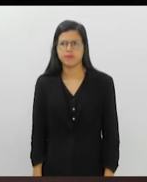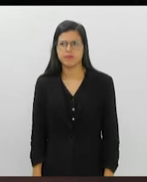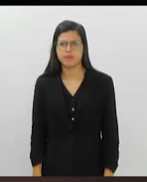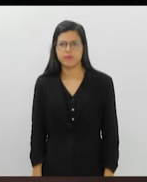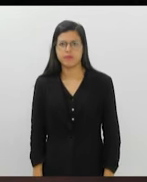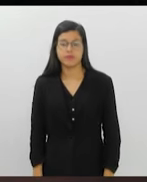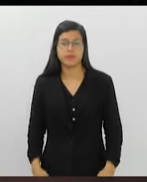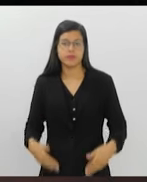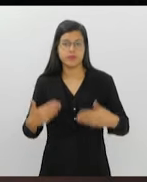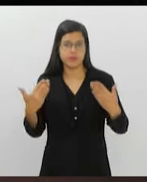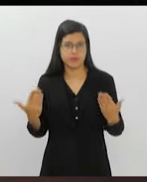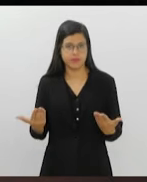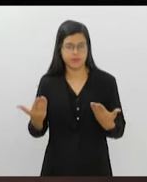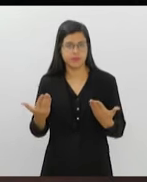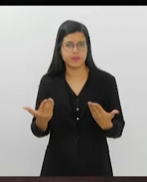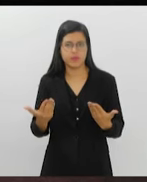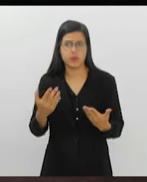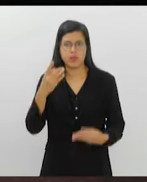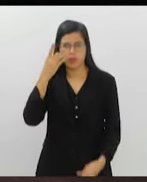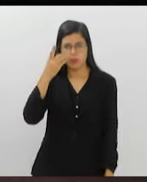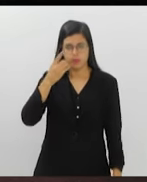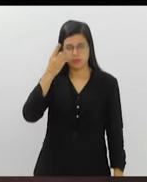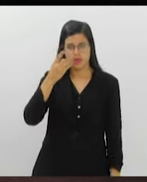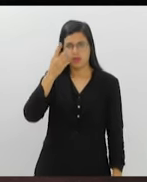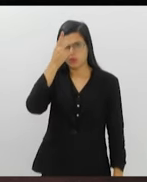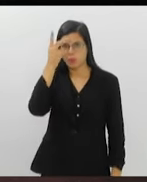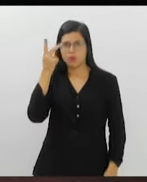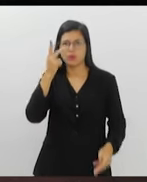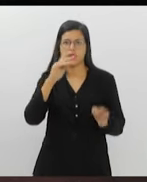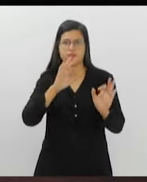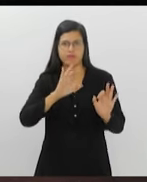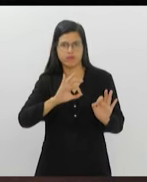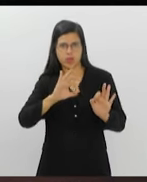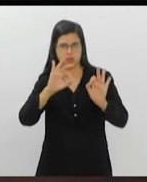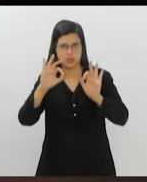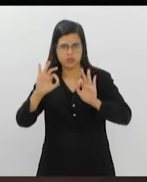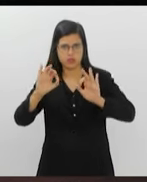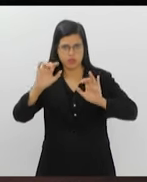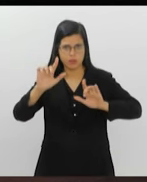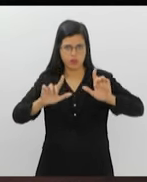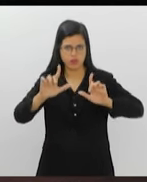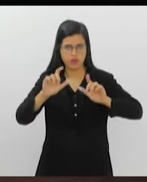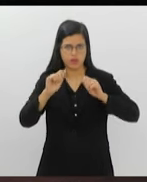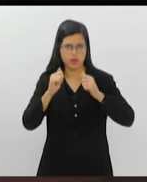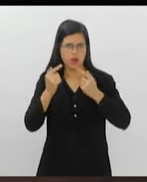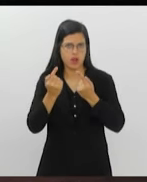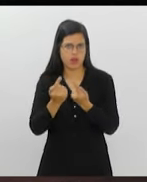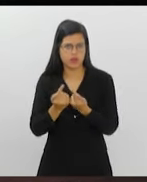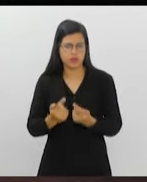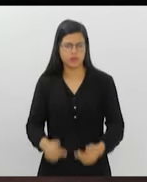Então, senhoras e senhores deputados e aqueles que nos assistem pela TV Alerj,